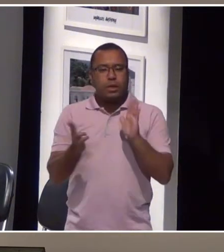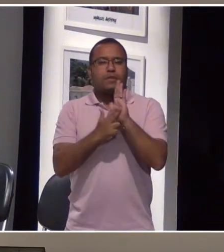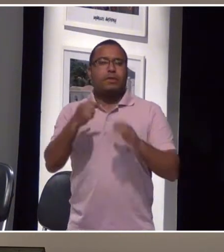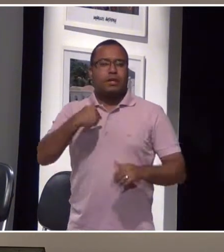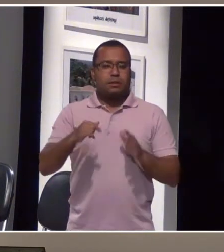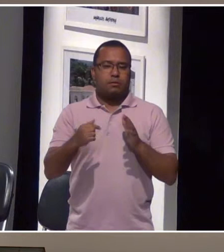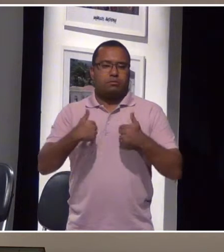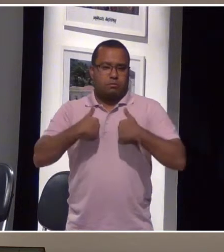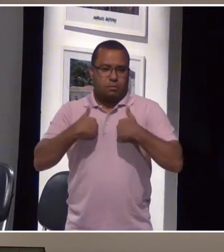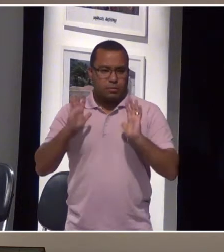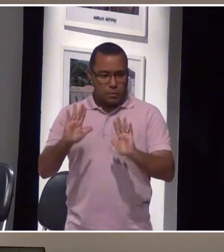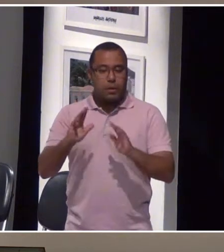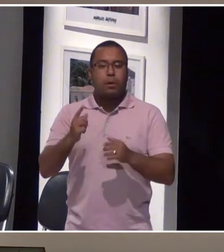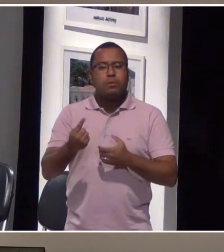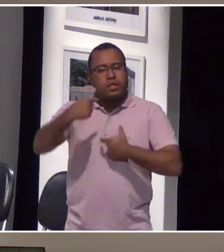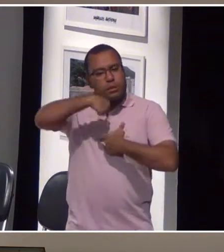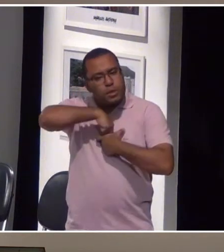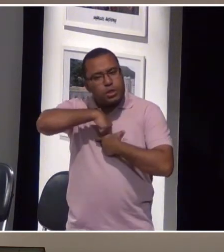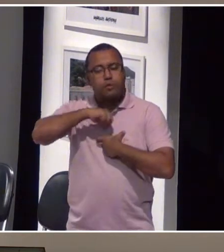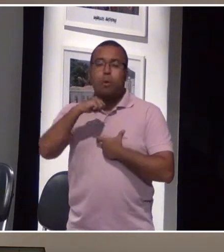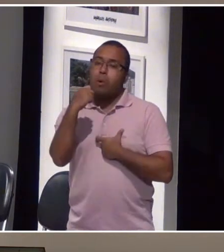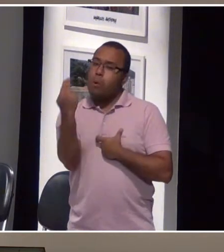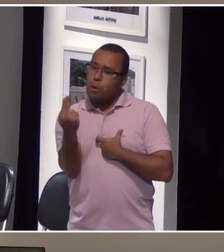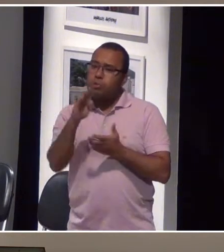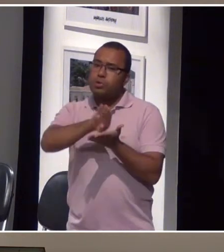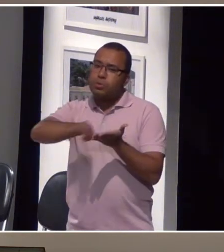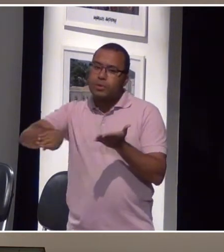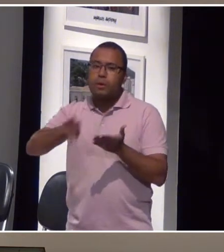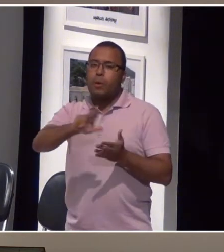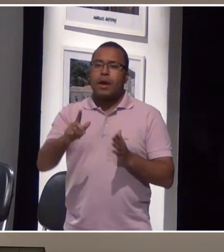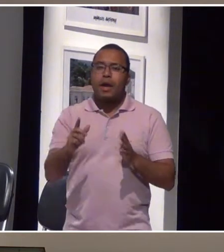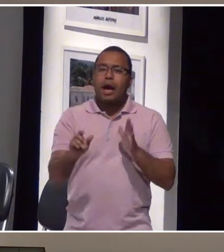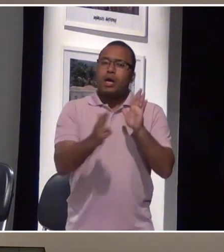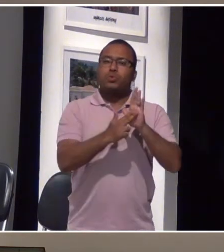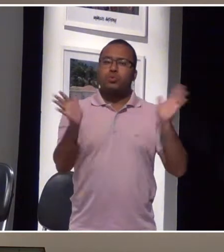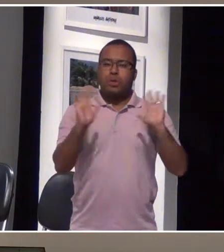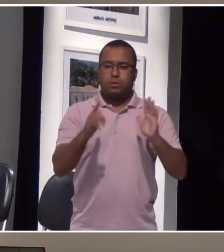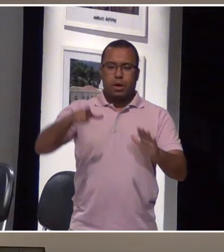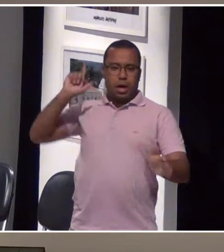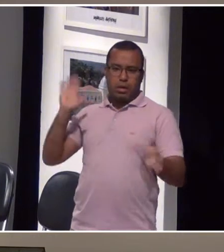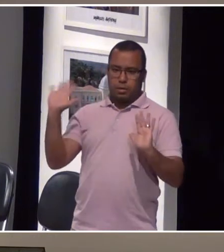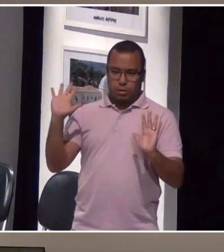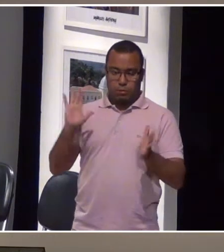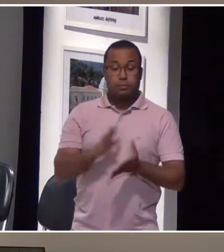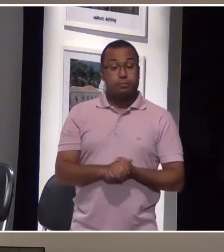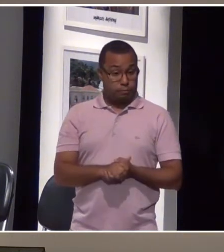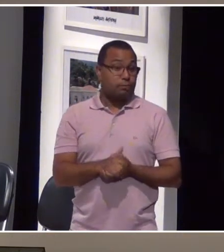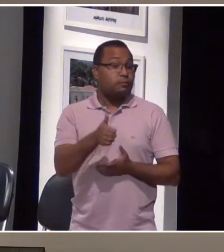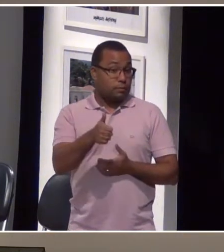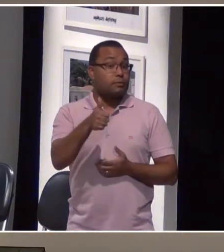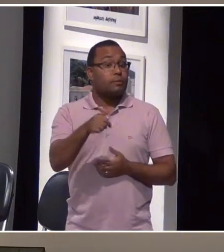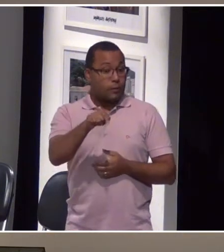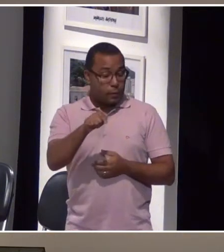autoidentificação que, por critérios mais subjetivos e de exclusão, não eram assumidos por alguns sujeitos antes.